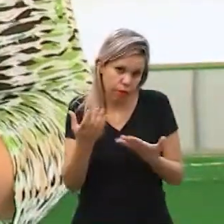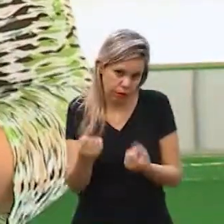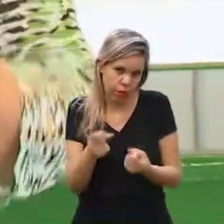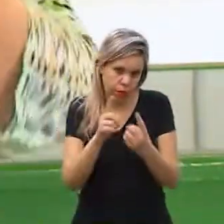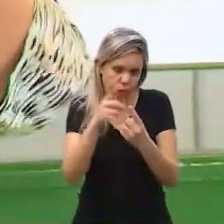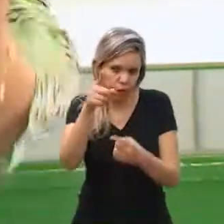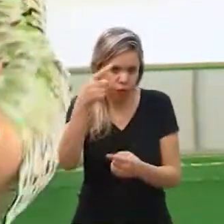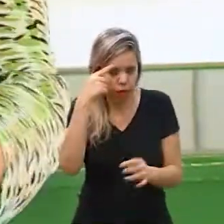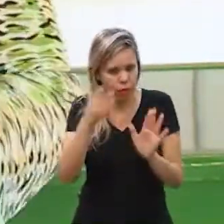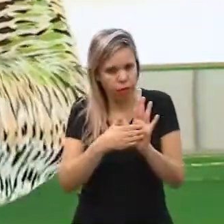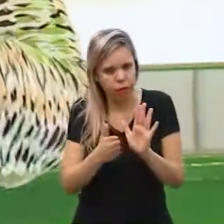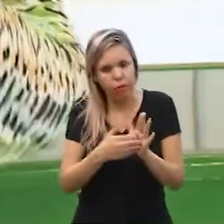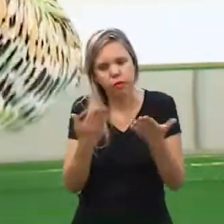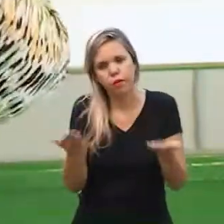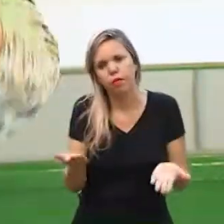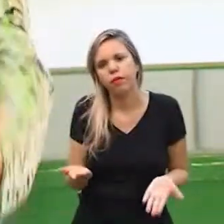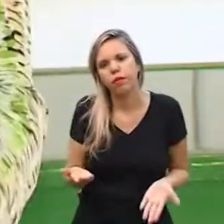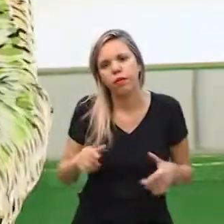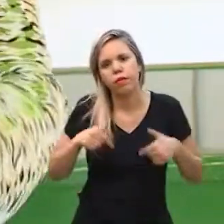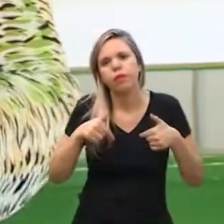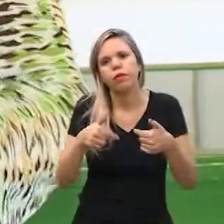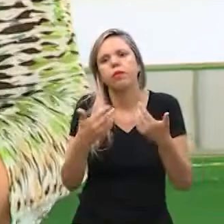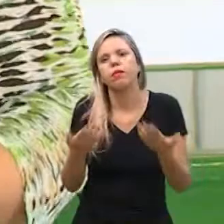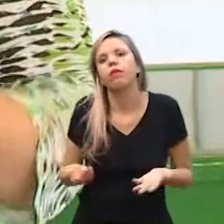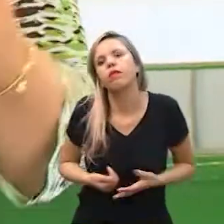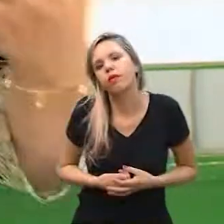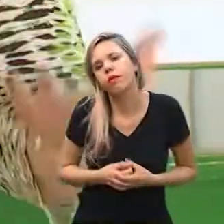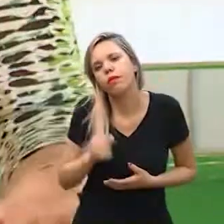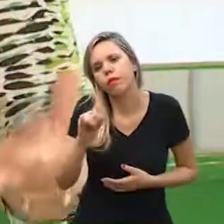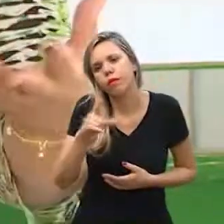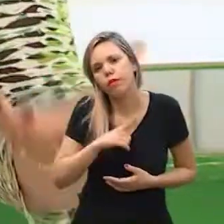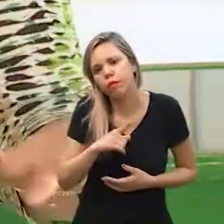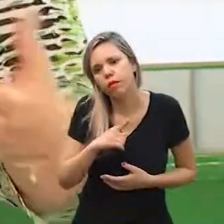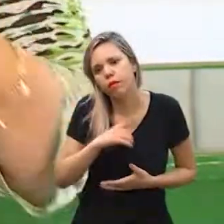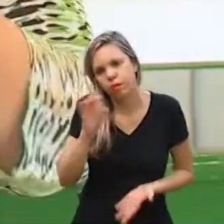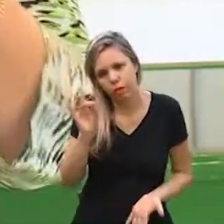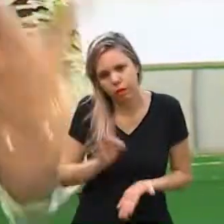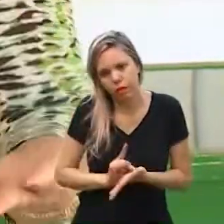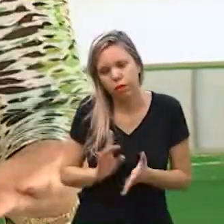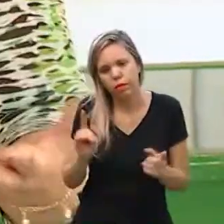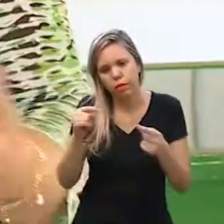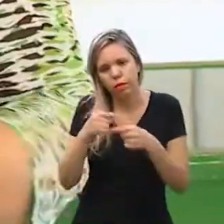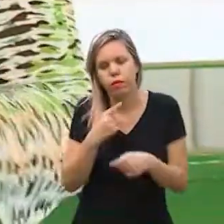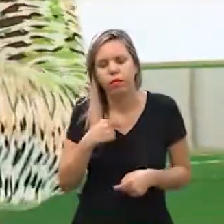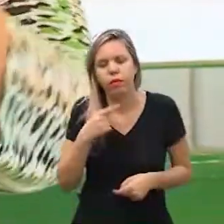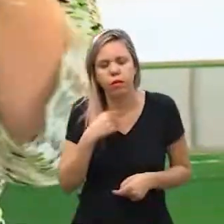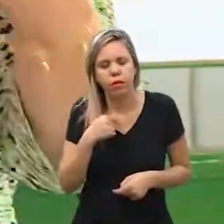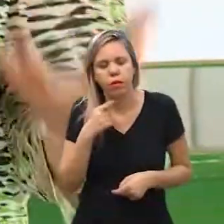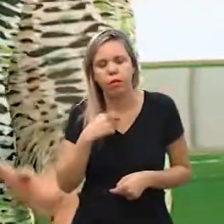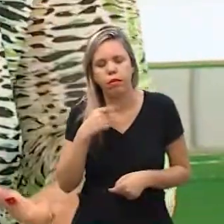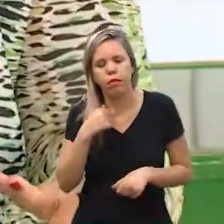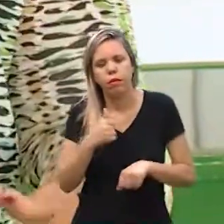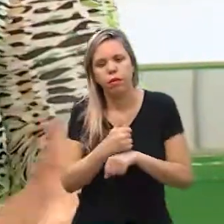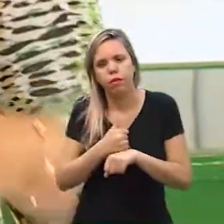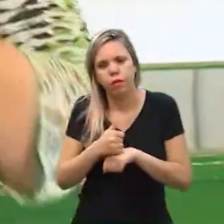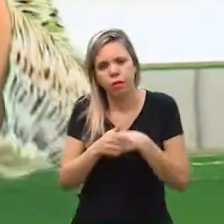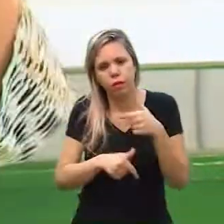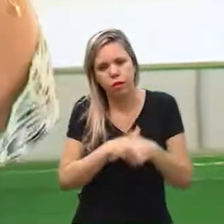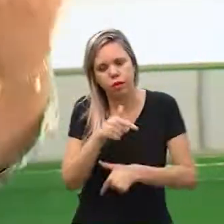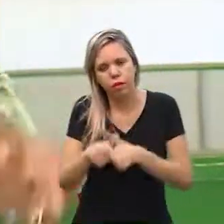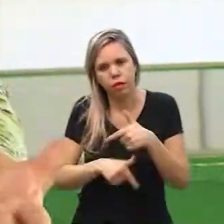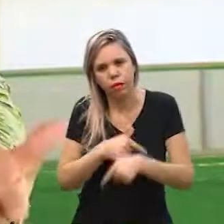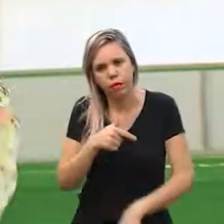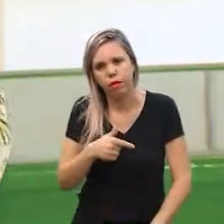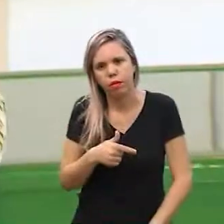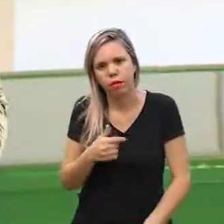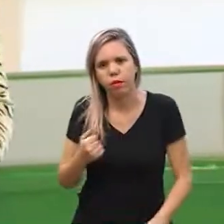acolher a sua proposta, a sua iniciativa, se você tiver realmente vontade de ser um trabalhador,